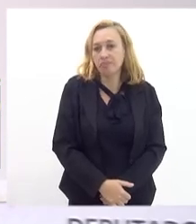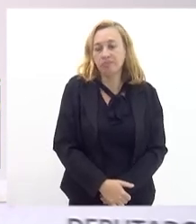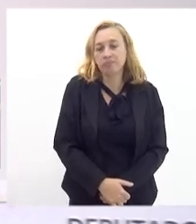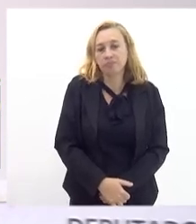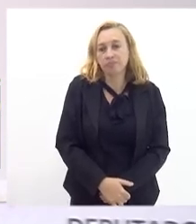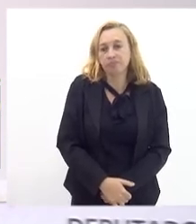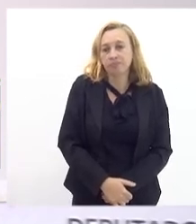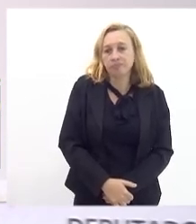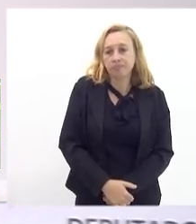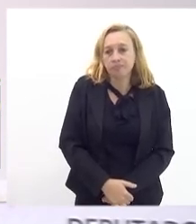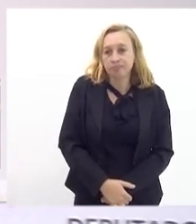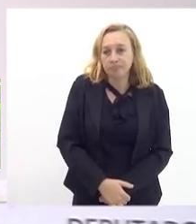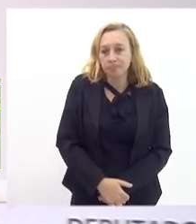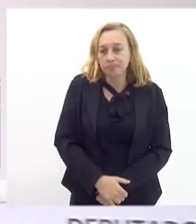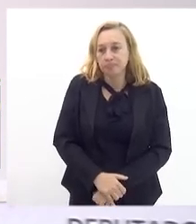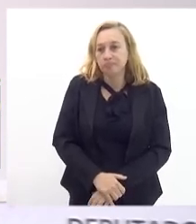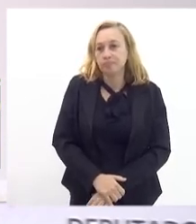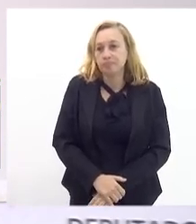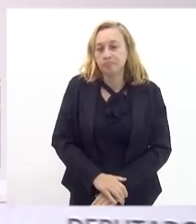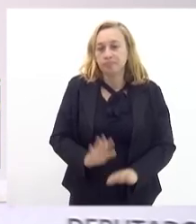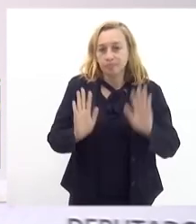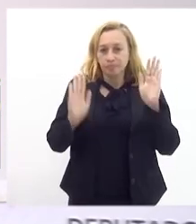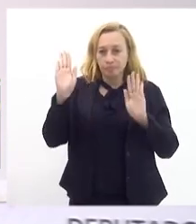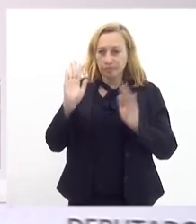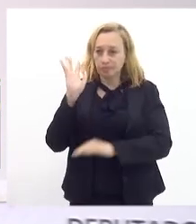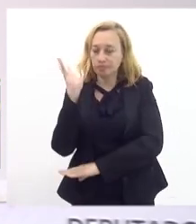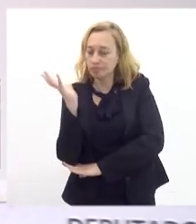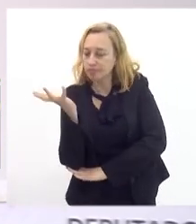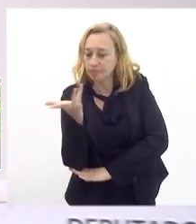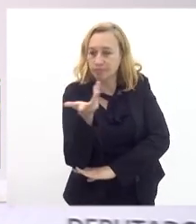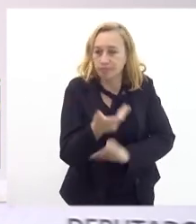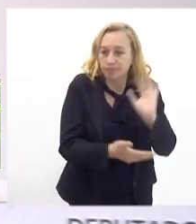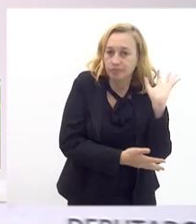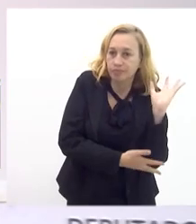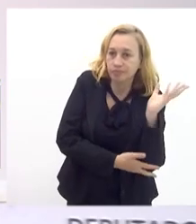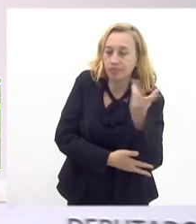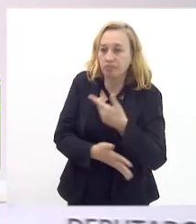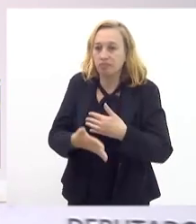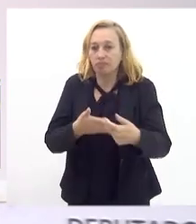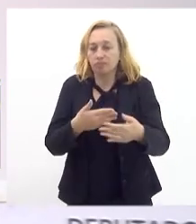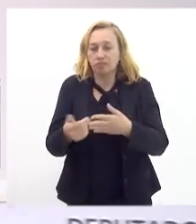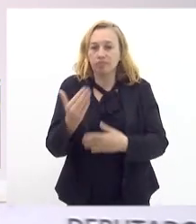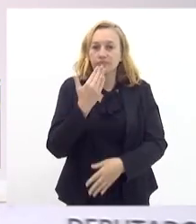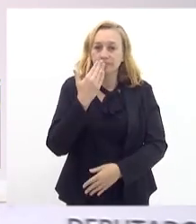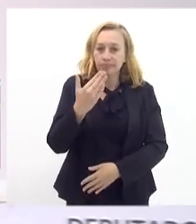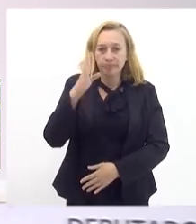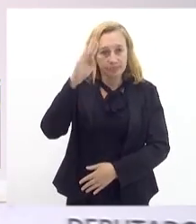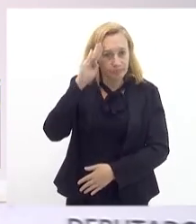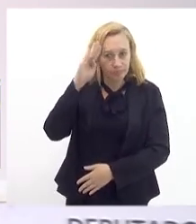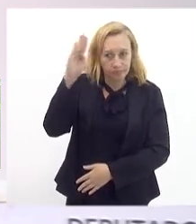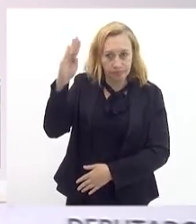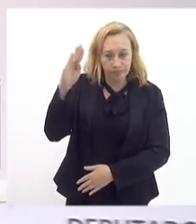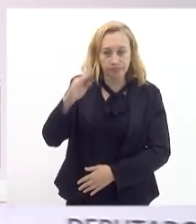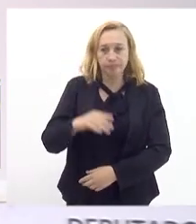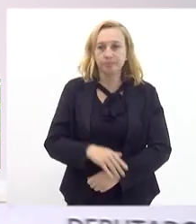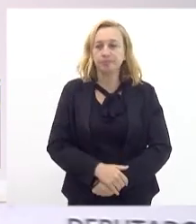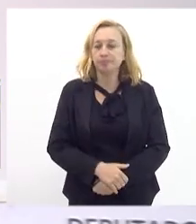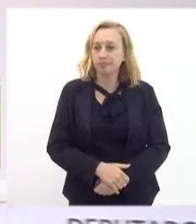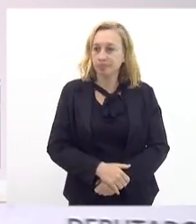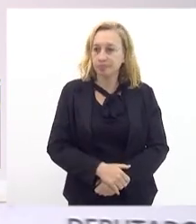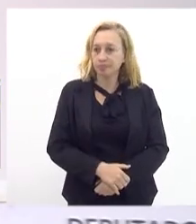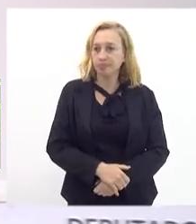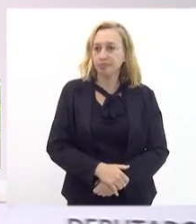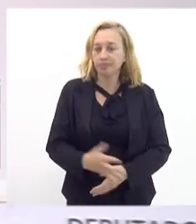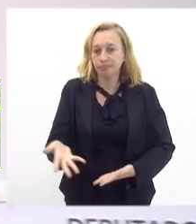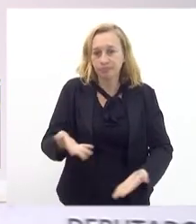e uma licença ambiental seja ela qual for uma das questões fundamentais é a